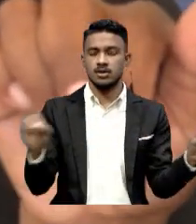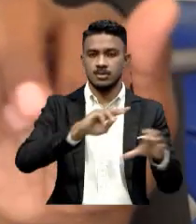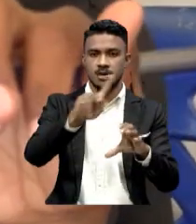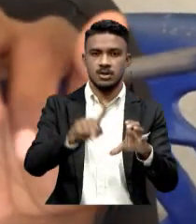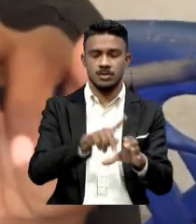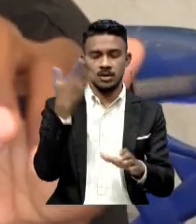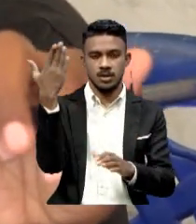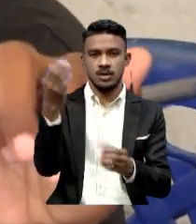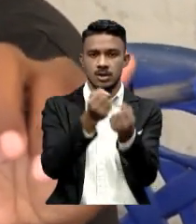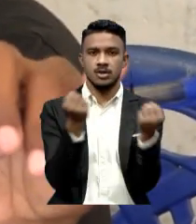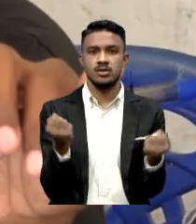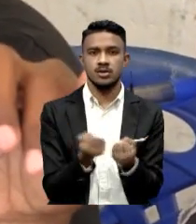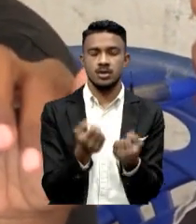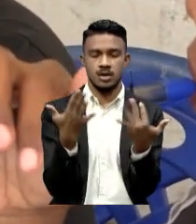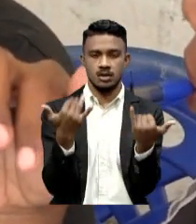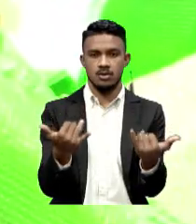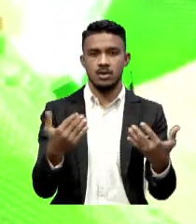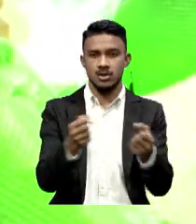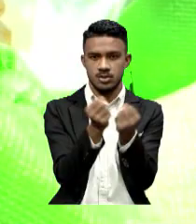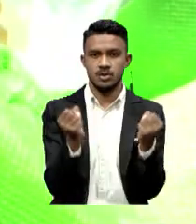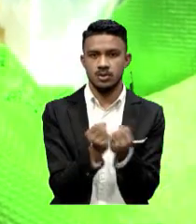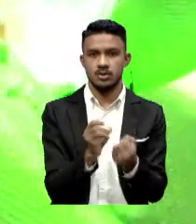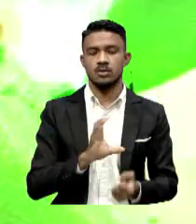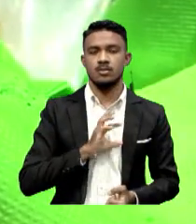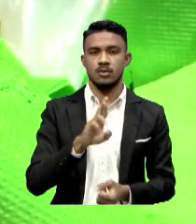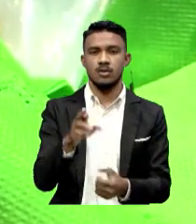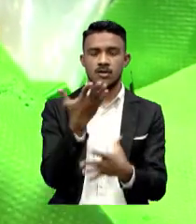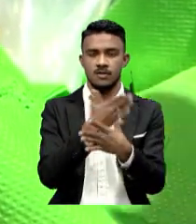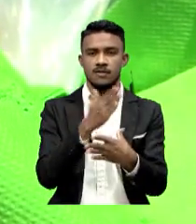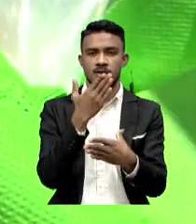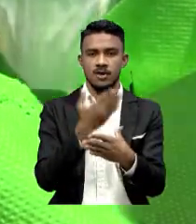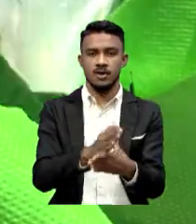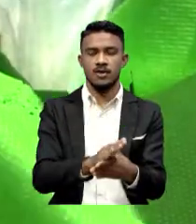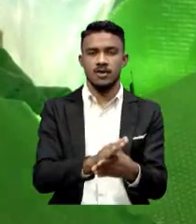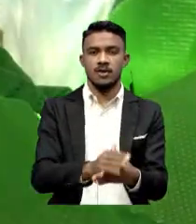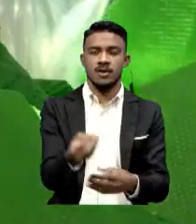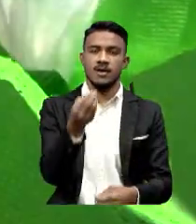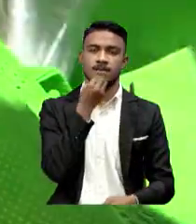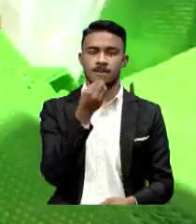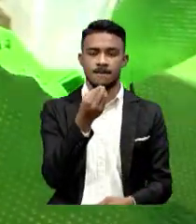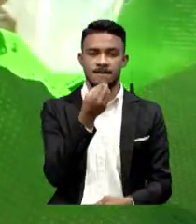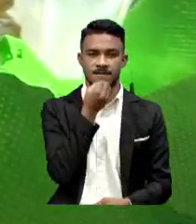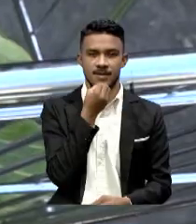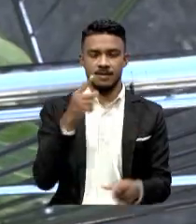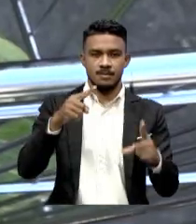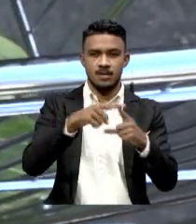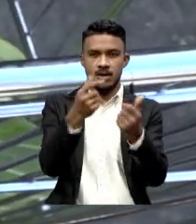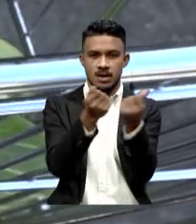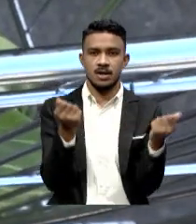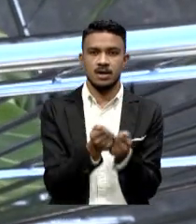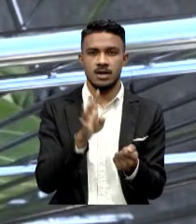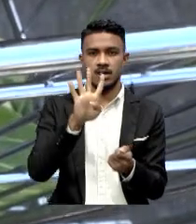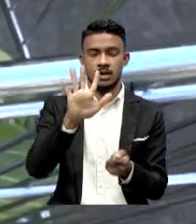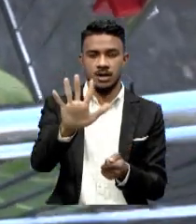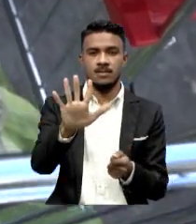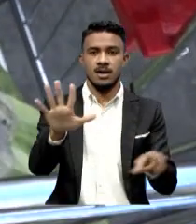ba suku refere. Dadaung ni suku Comoro hahu distribui ona Programa Nasional Cesta Básica ba aldeia 5